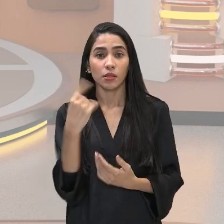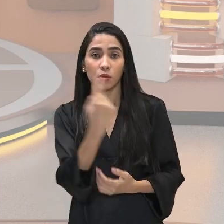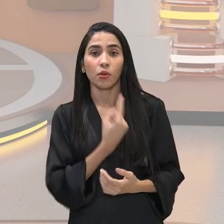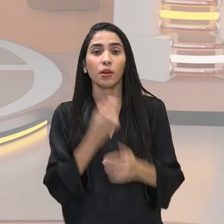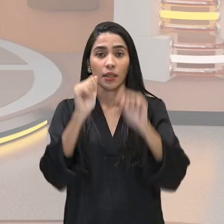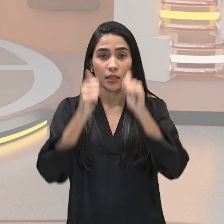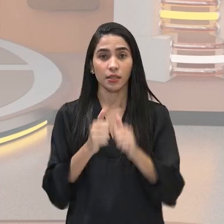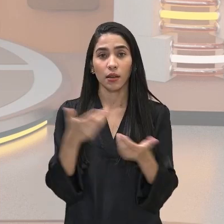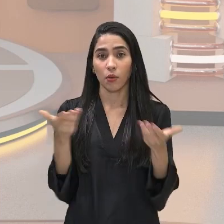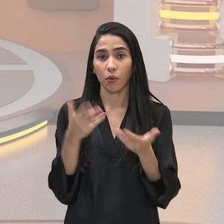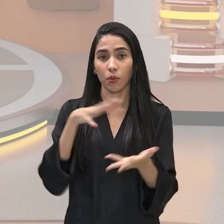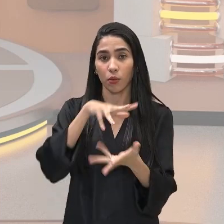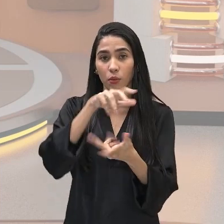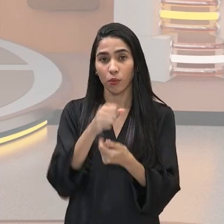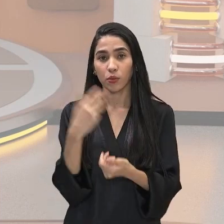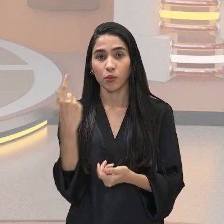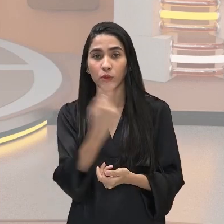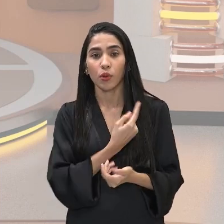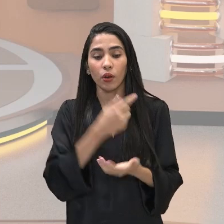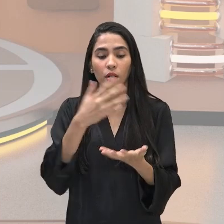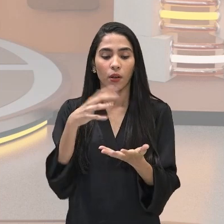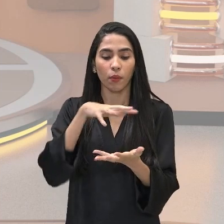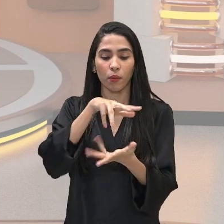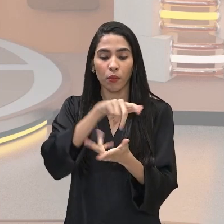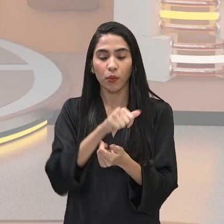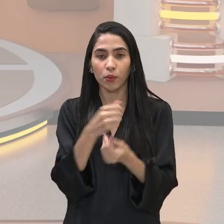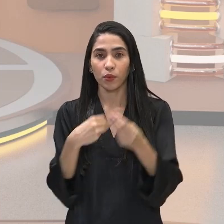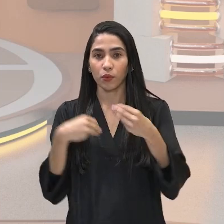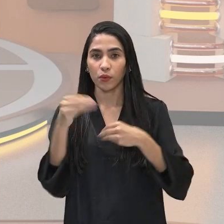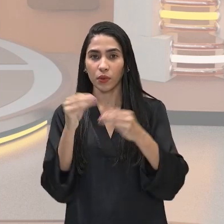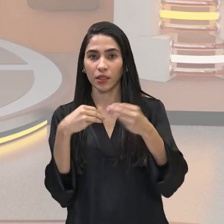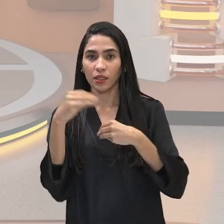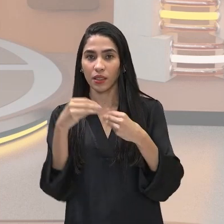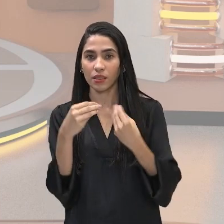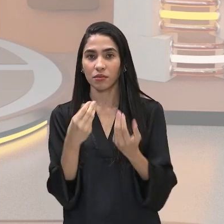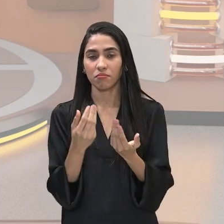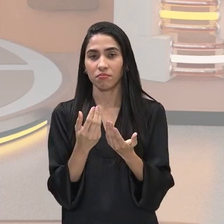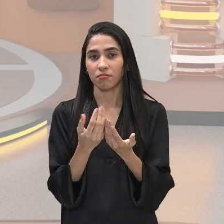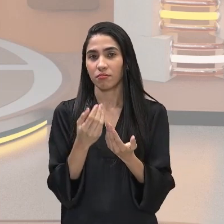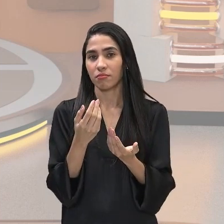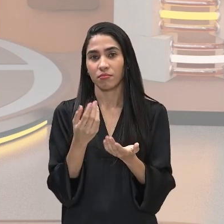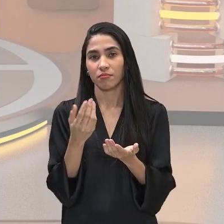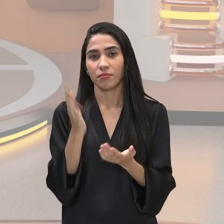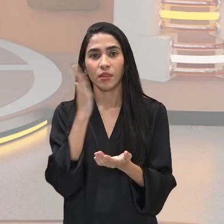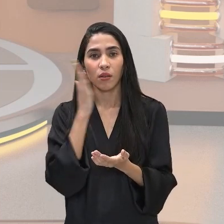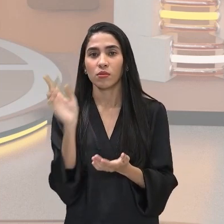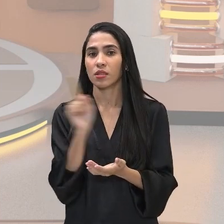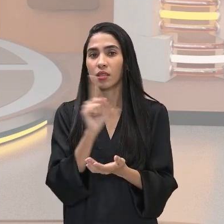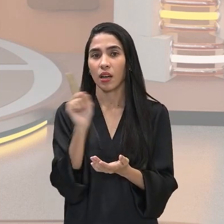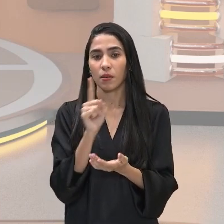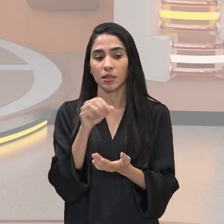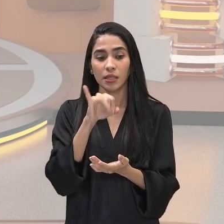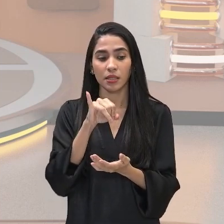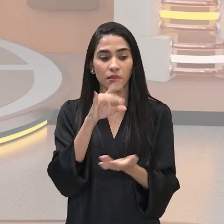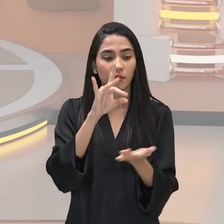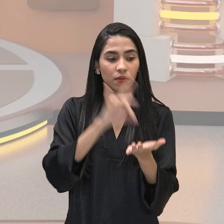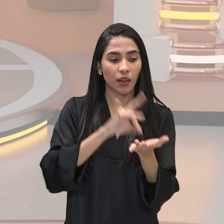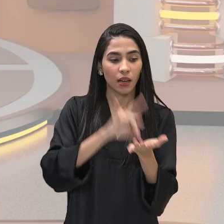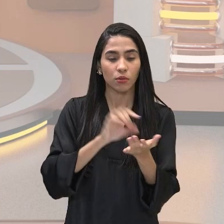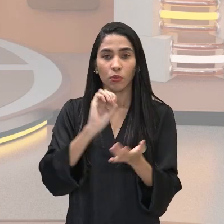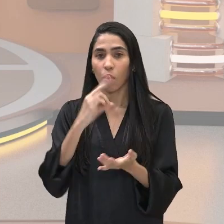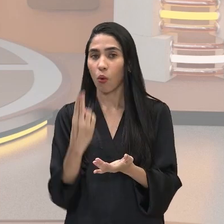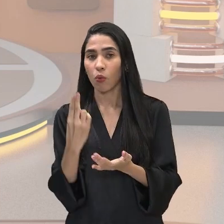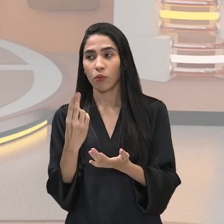nosso mundo, nós vivemos nesse mundo de fluidez. Nós não sabemos mais o que é. Nós não sabemos mais aquilo que realmente